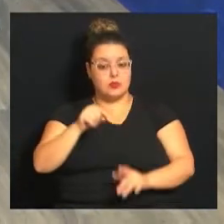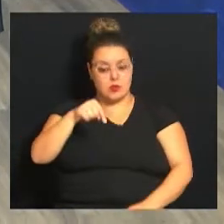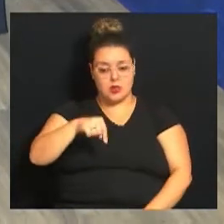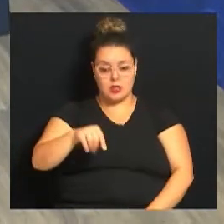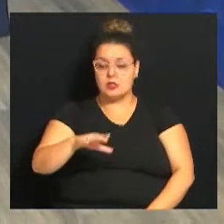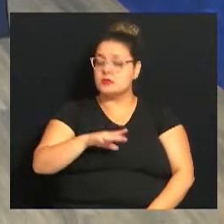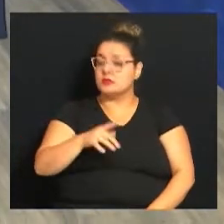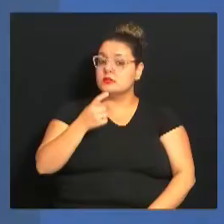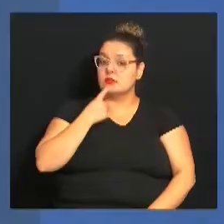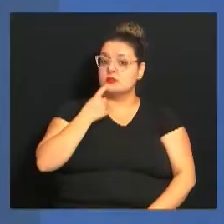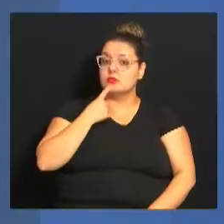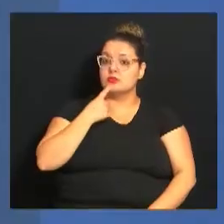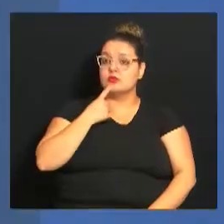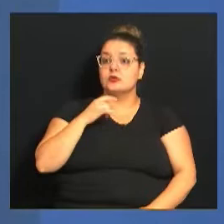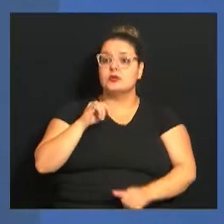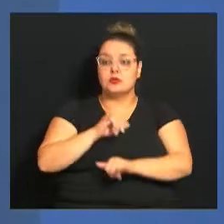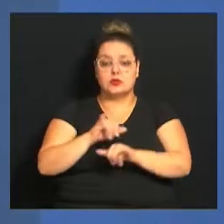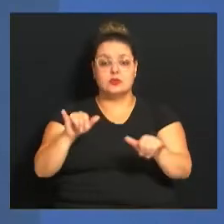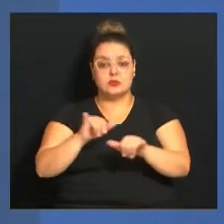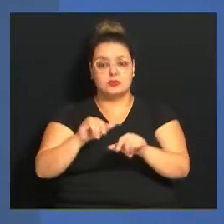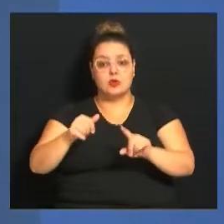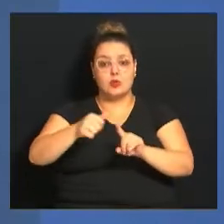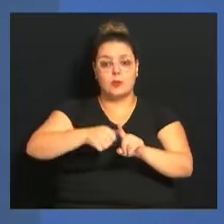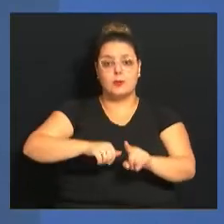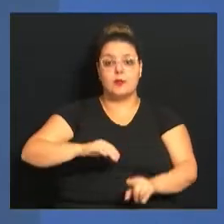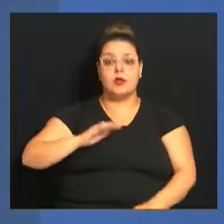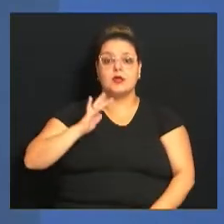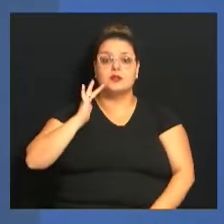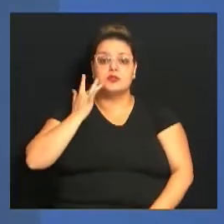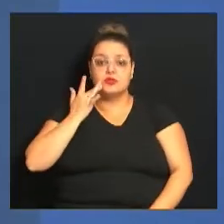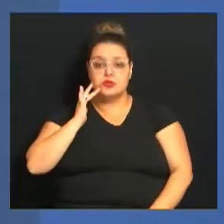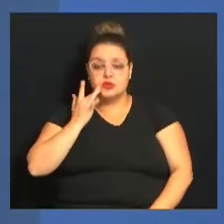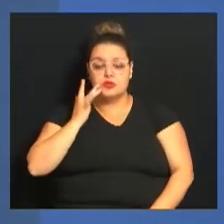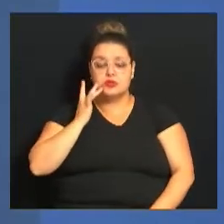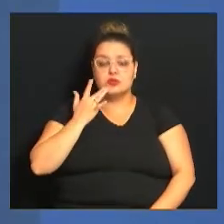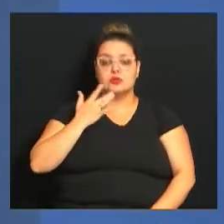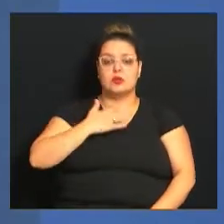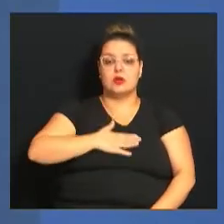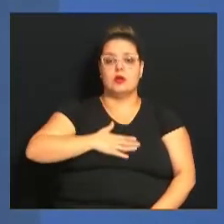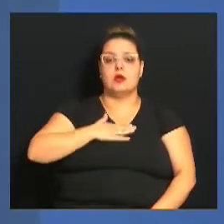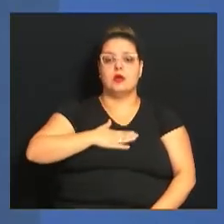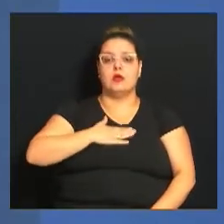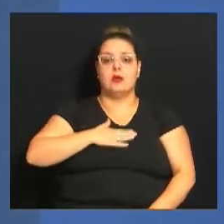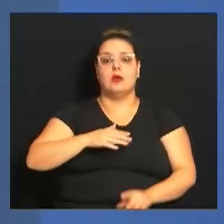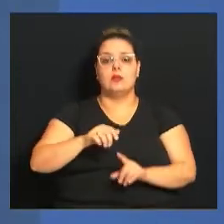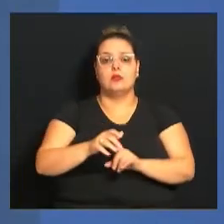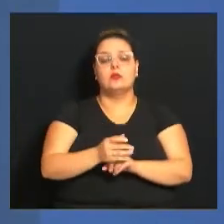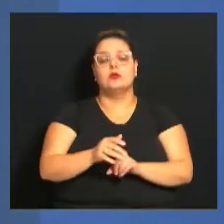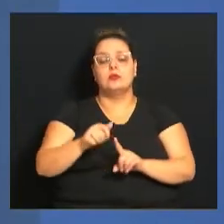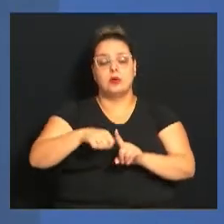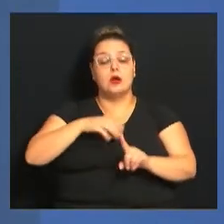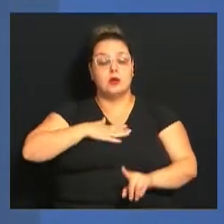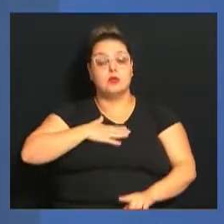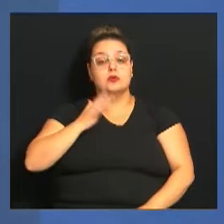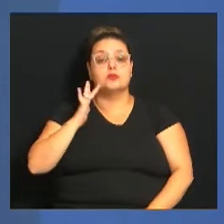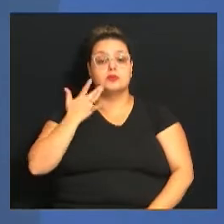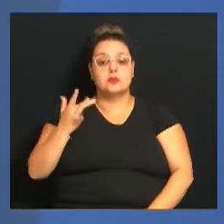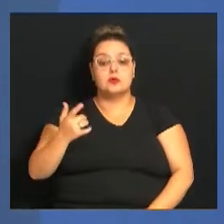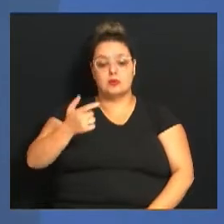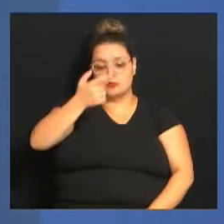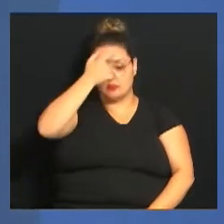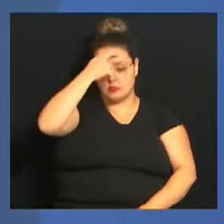Campinas a campanha Agosto Dourado. Ela é dedicada à conscientização sobre a importância